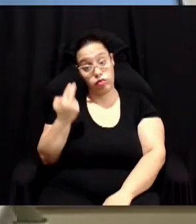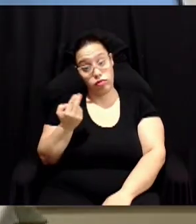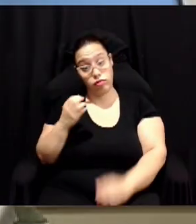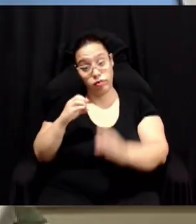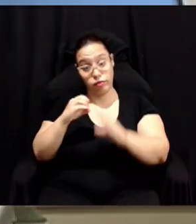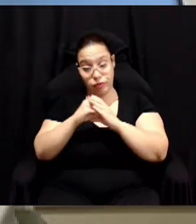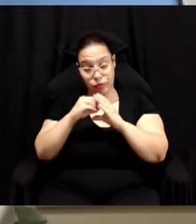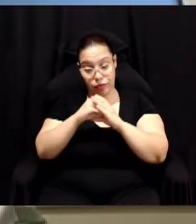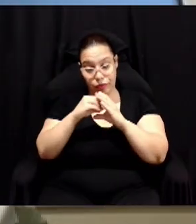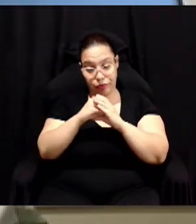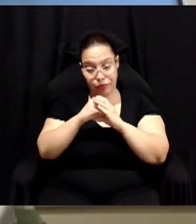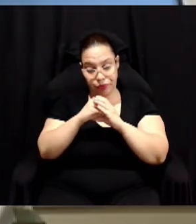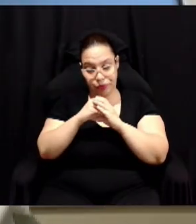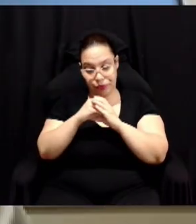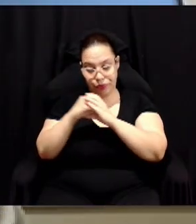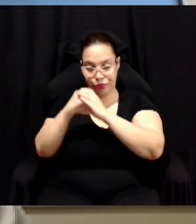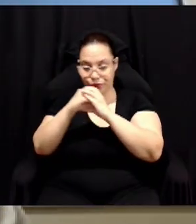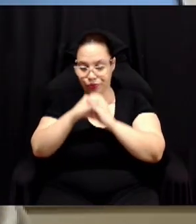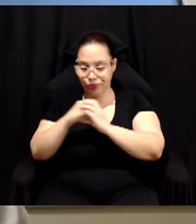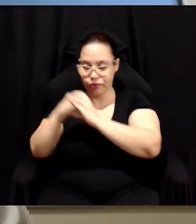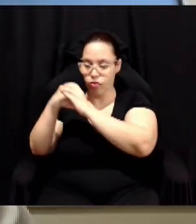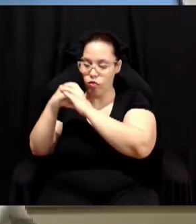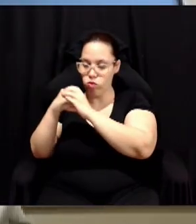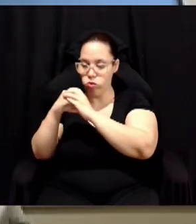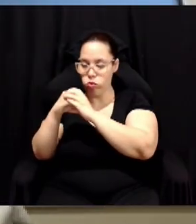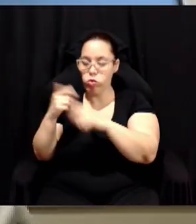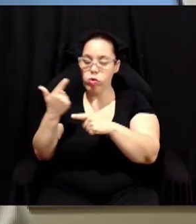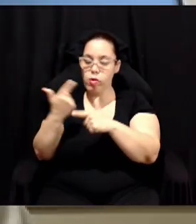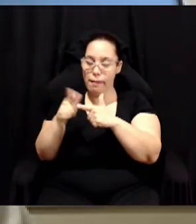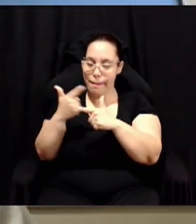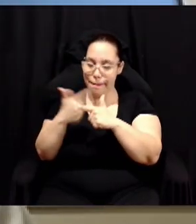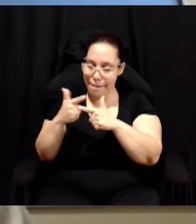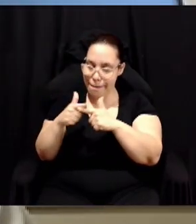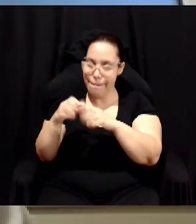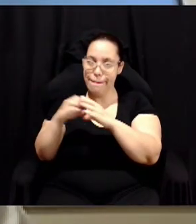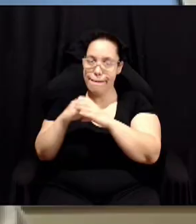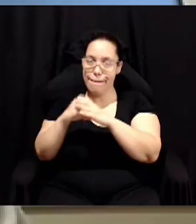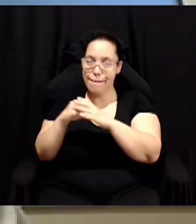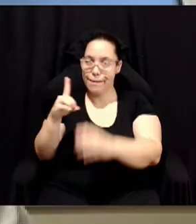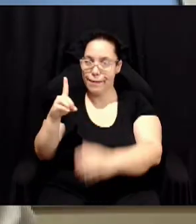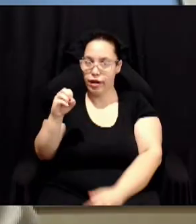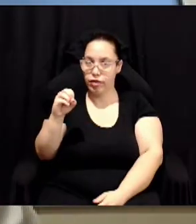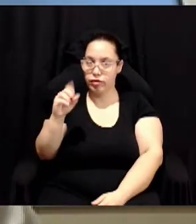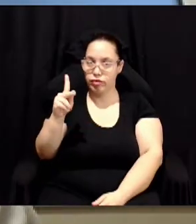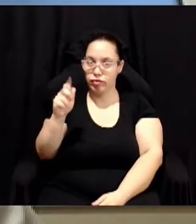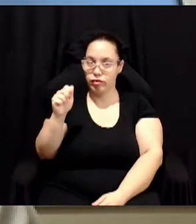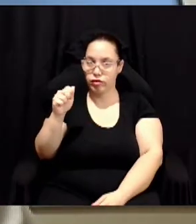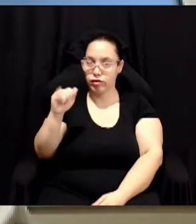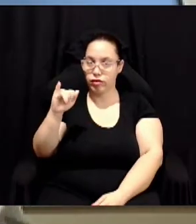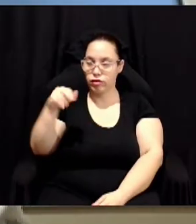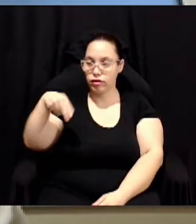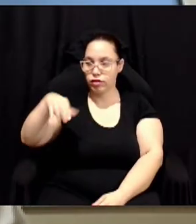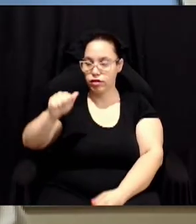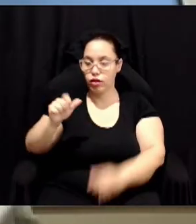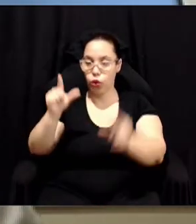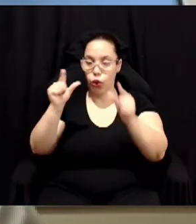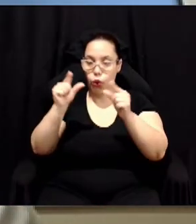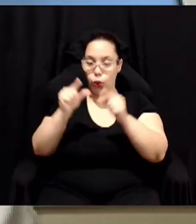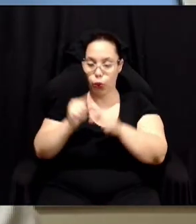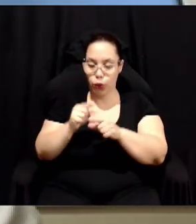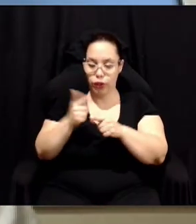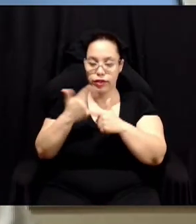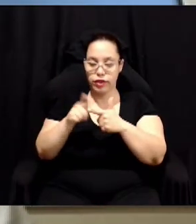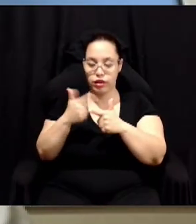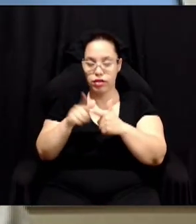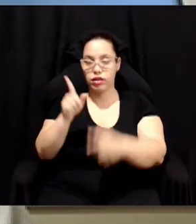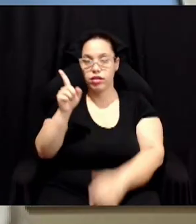produzem a dopamina estão danificadas, que a quantidade delas reduziu bastante. Mas o grande problema,